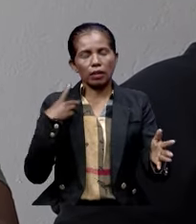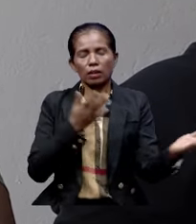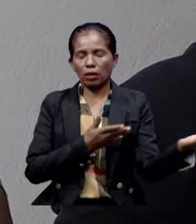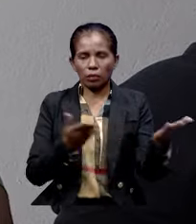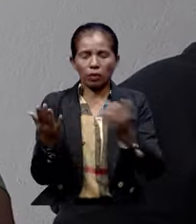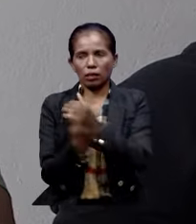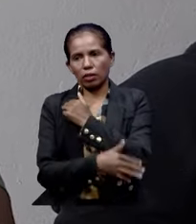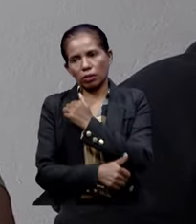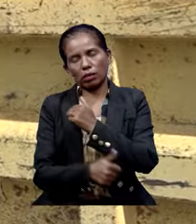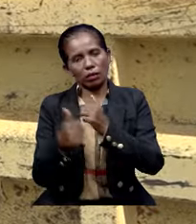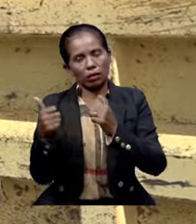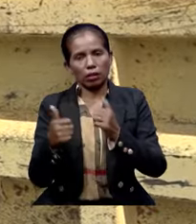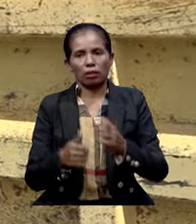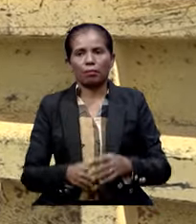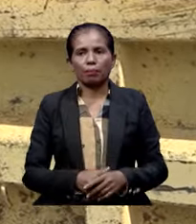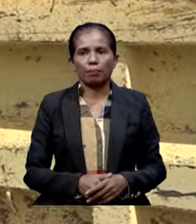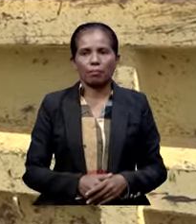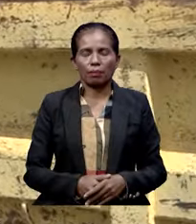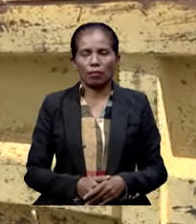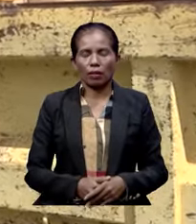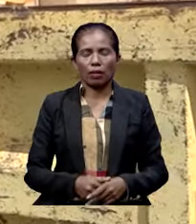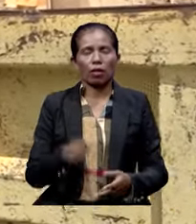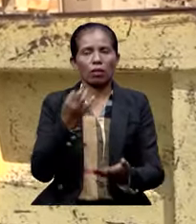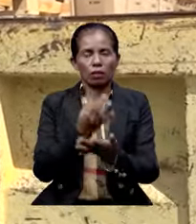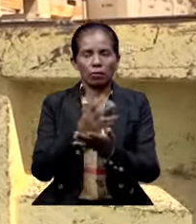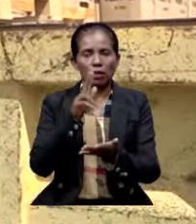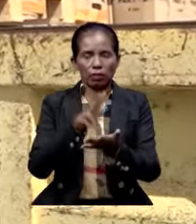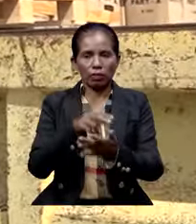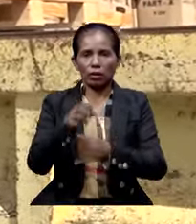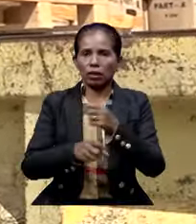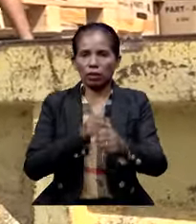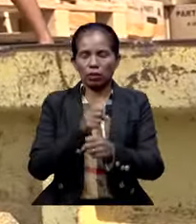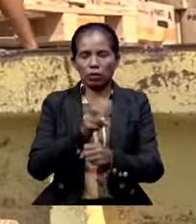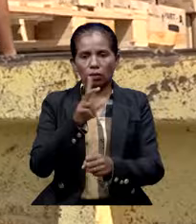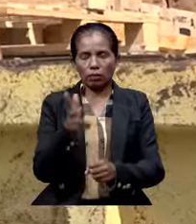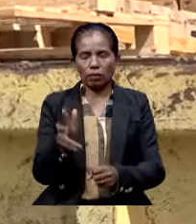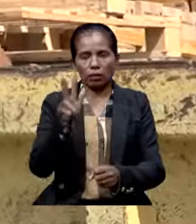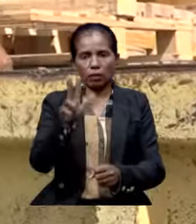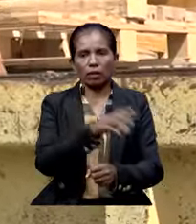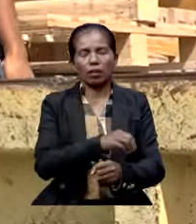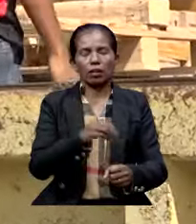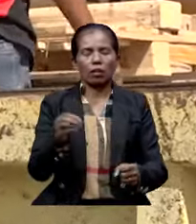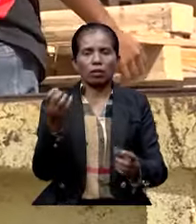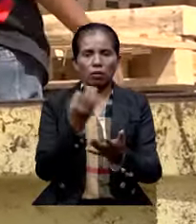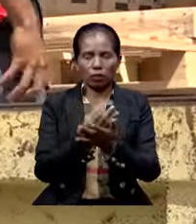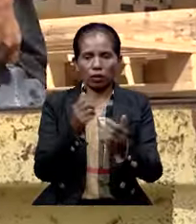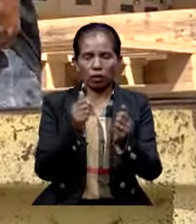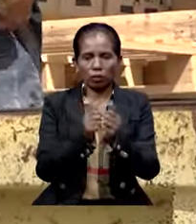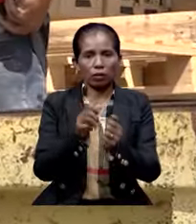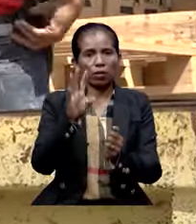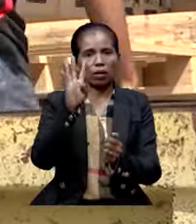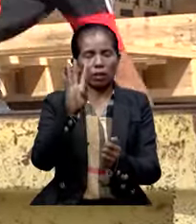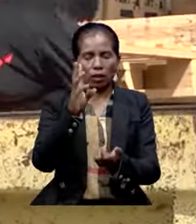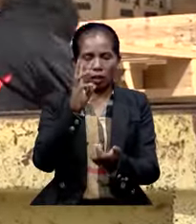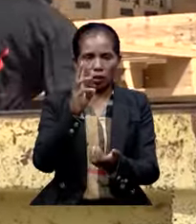nasaun nasaun sir sir E o orçamento retificativo tinha rio rua rua nulo recintolo o montante dólar americano tokonen aloca